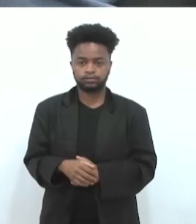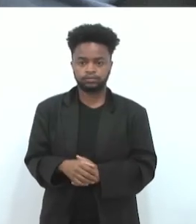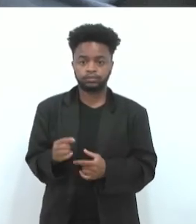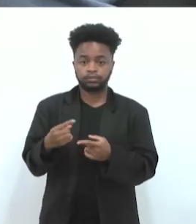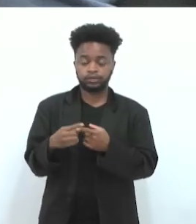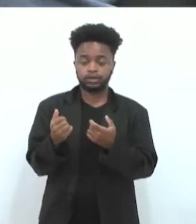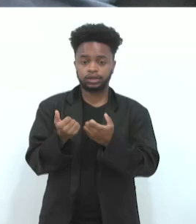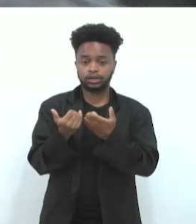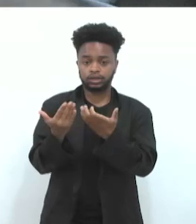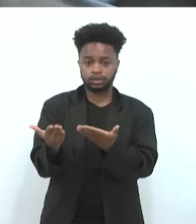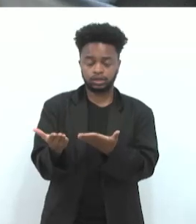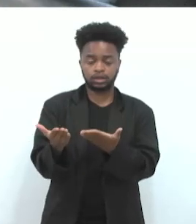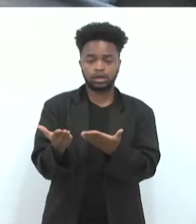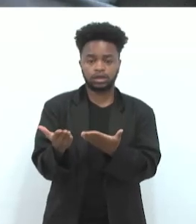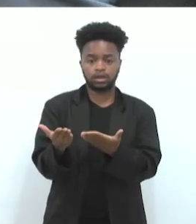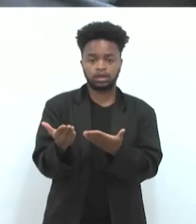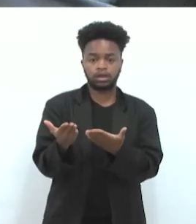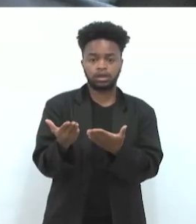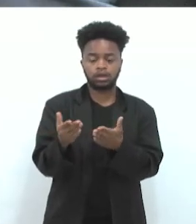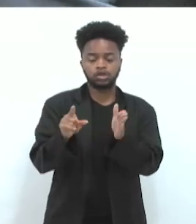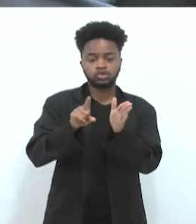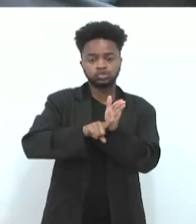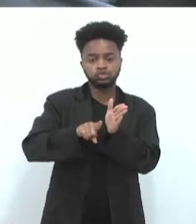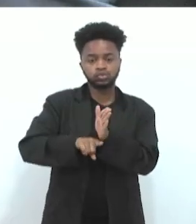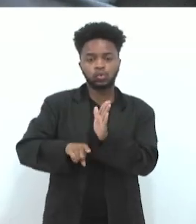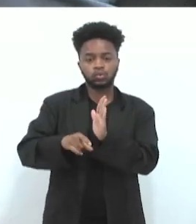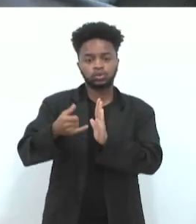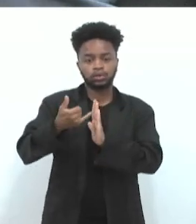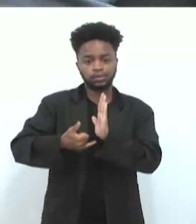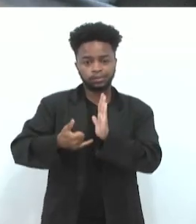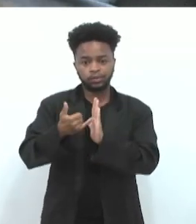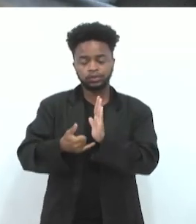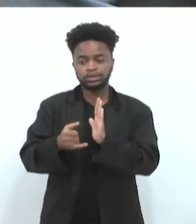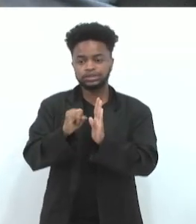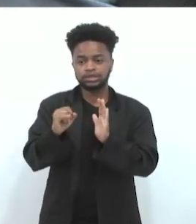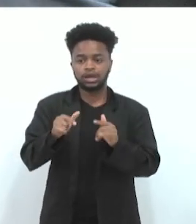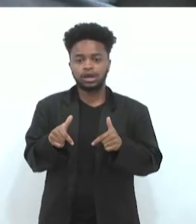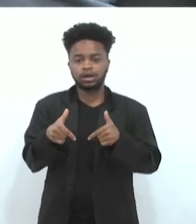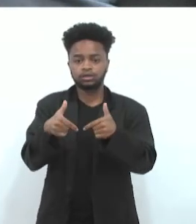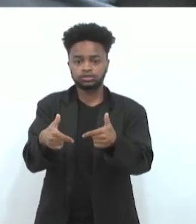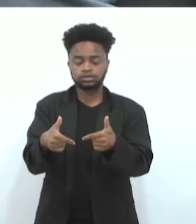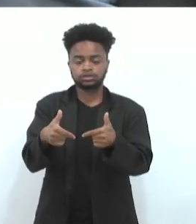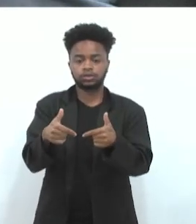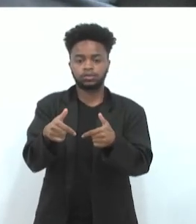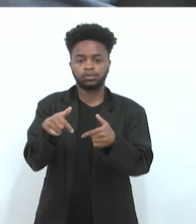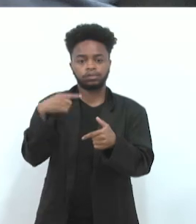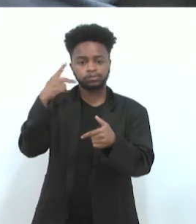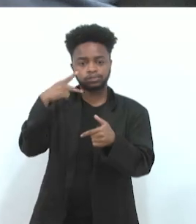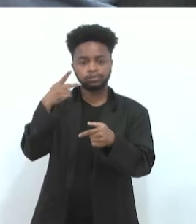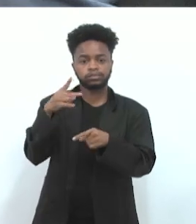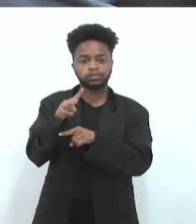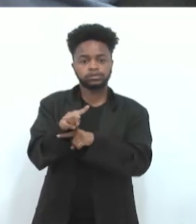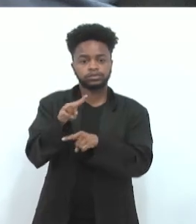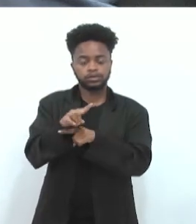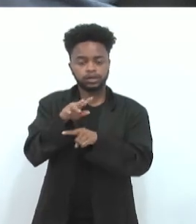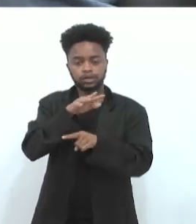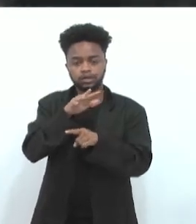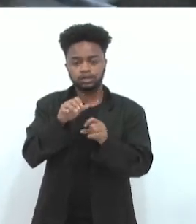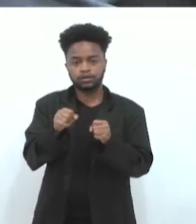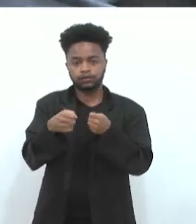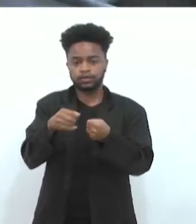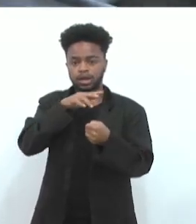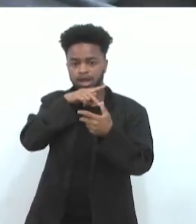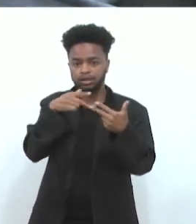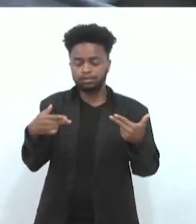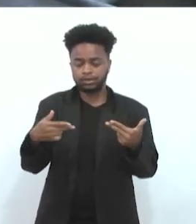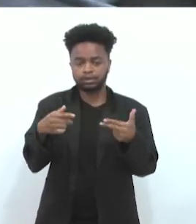incentivos fiscais para a manutenção das atividades das instituições que atuam na política de proteção e defesa dos animais no âmbito do Estado do Rio de Janeiro. E